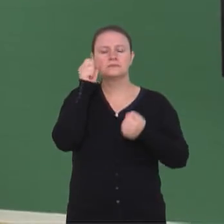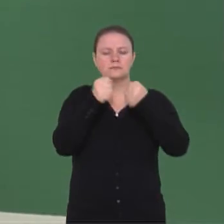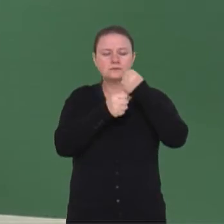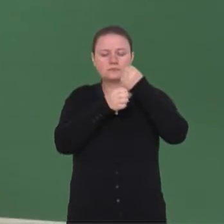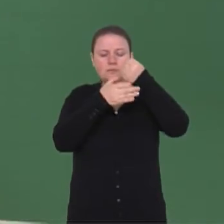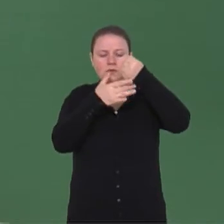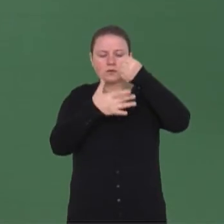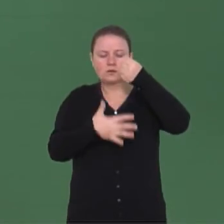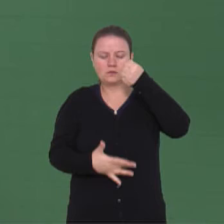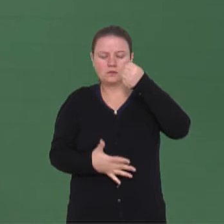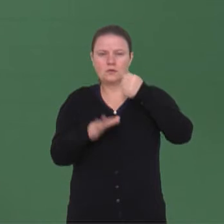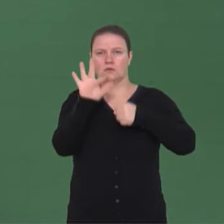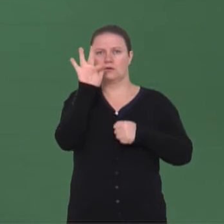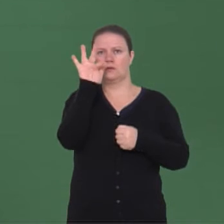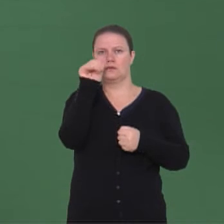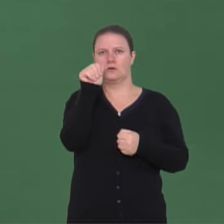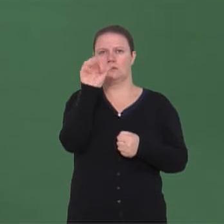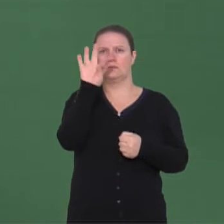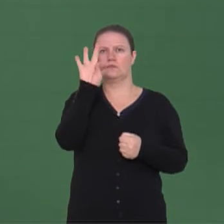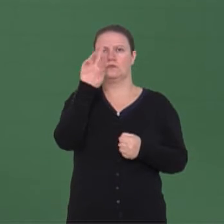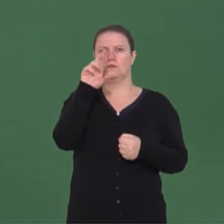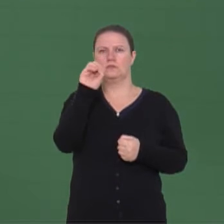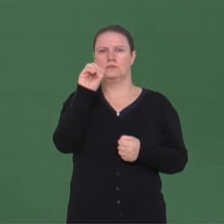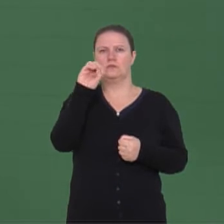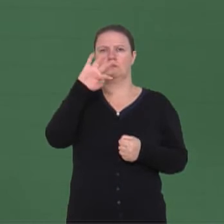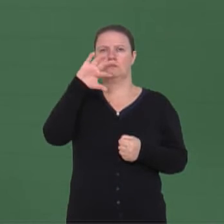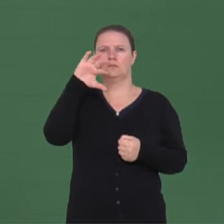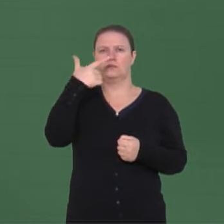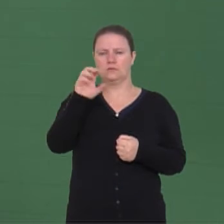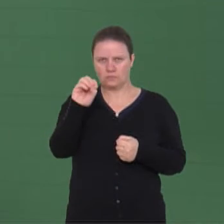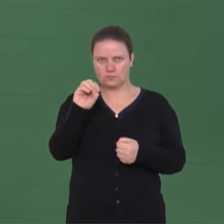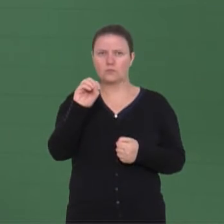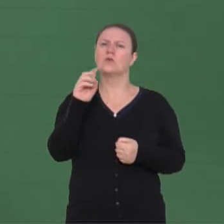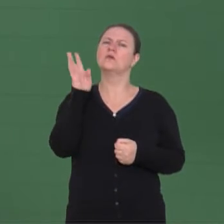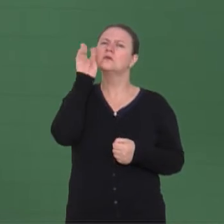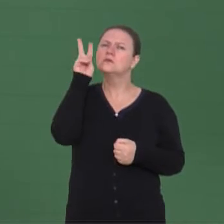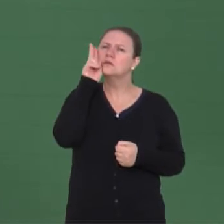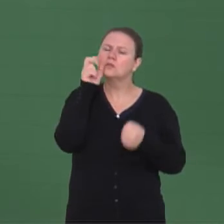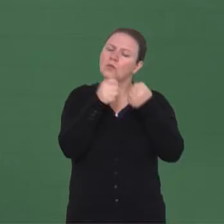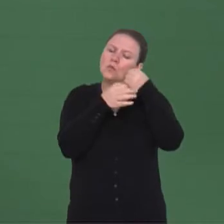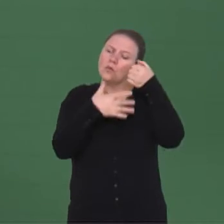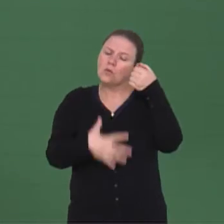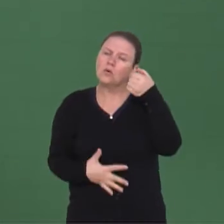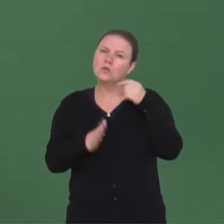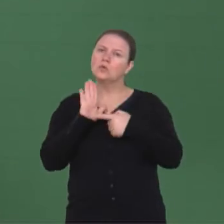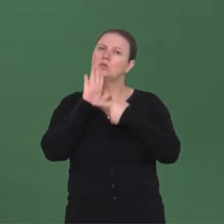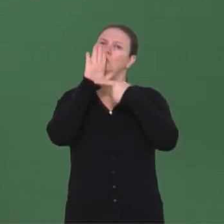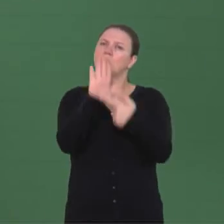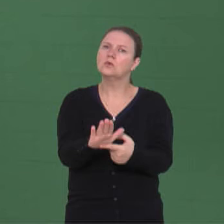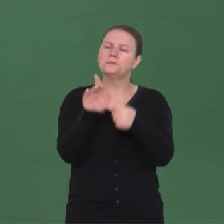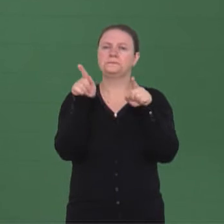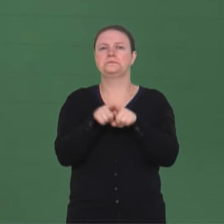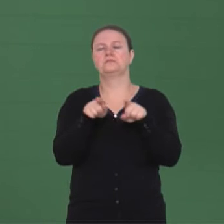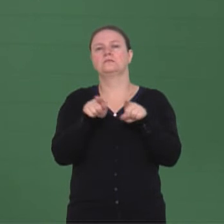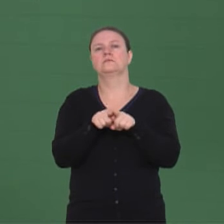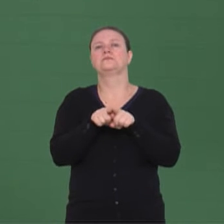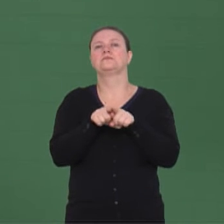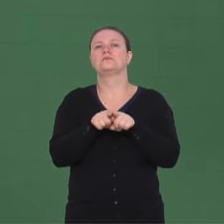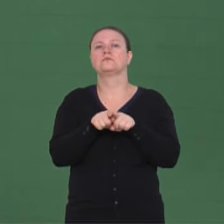fatoração? Vocês viram lá a fatoração de termos. Vocês viram fatoração para colocar em evidência, vocês